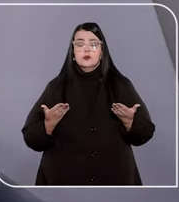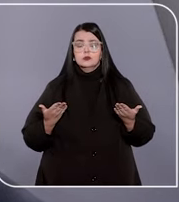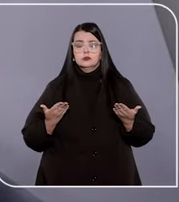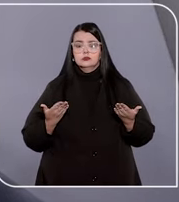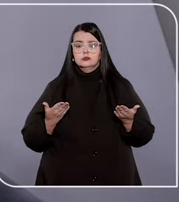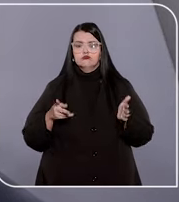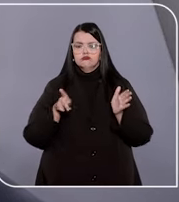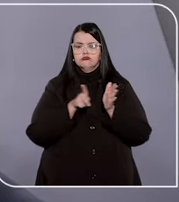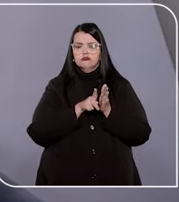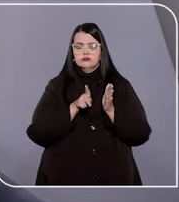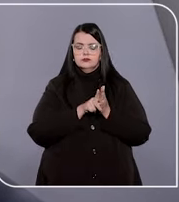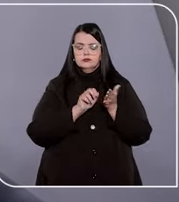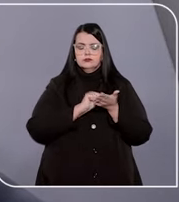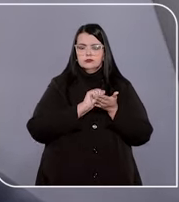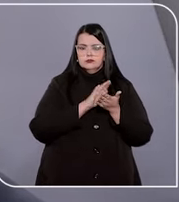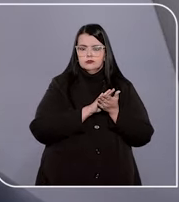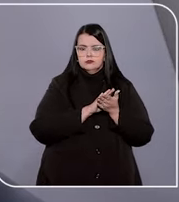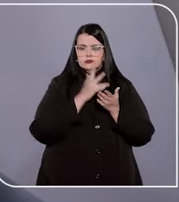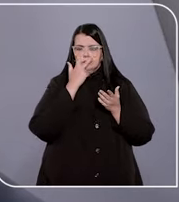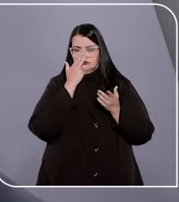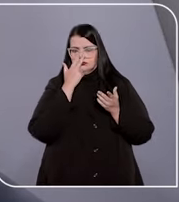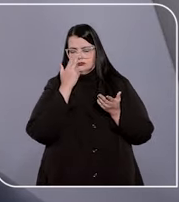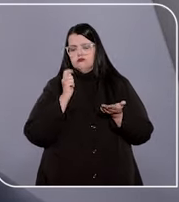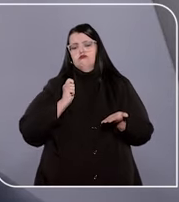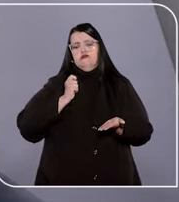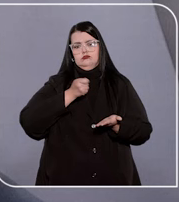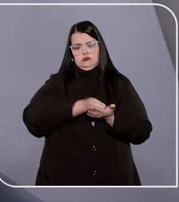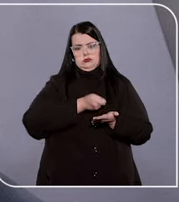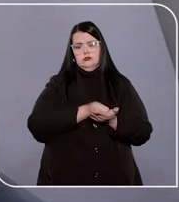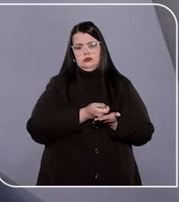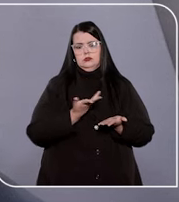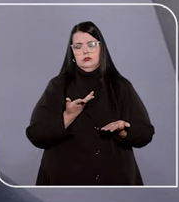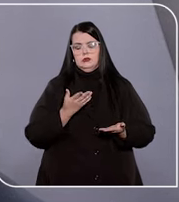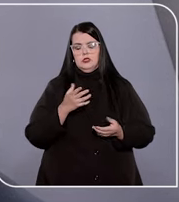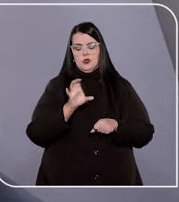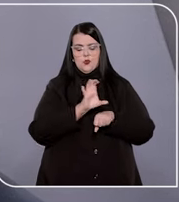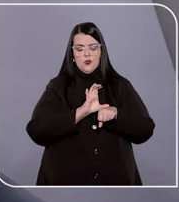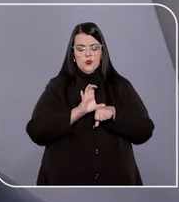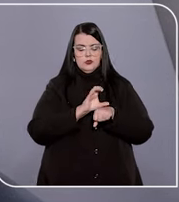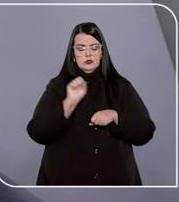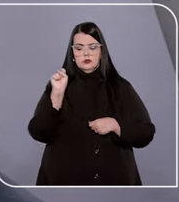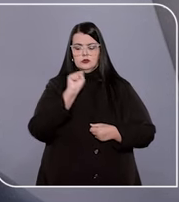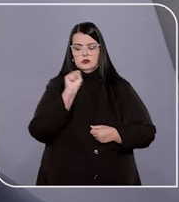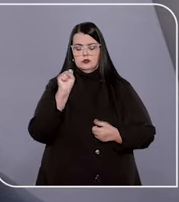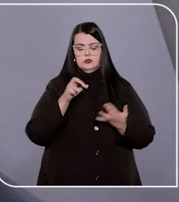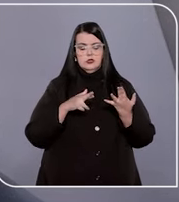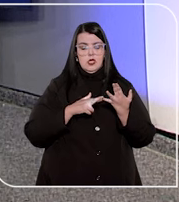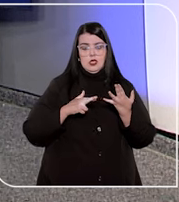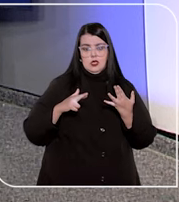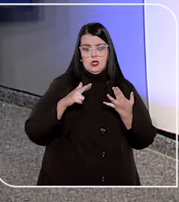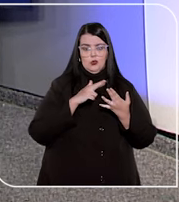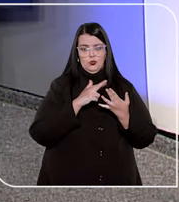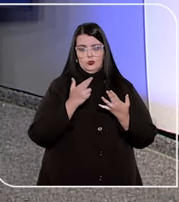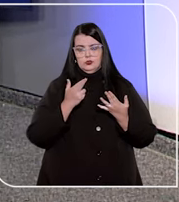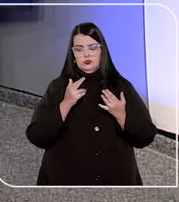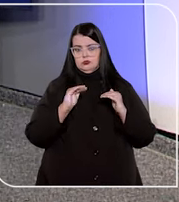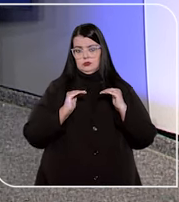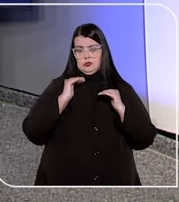desse estreitamento, digamos assim, né, imposto pela Constituição de 88 ao recurso extraordinário?